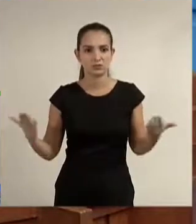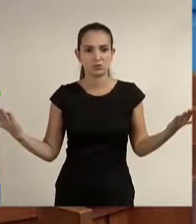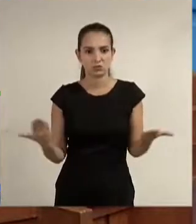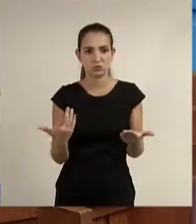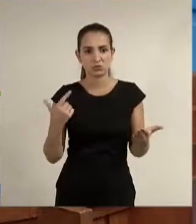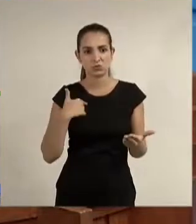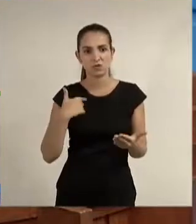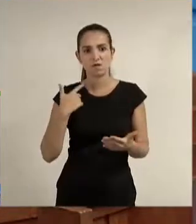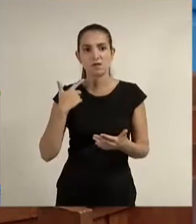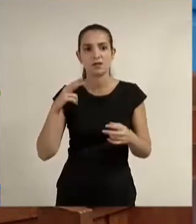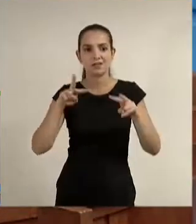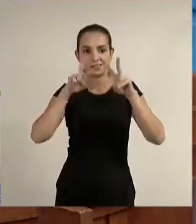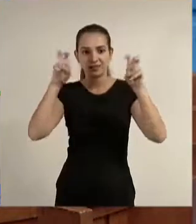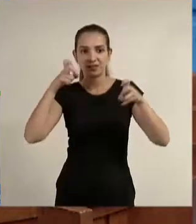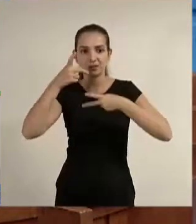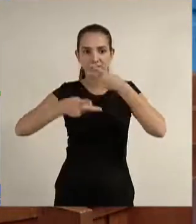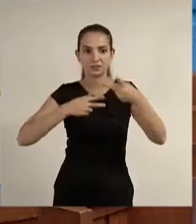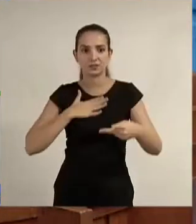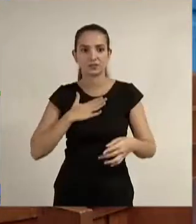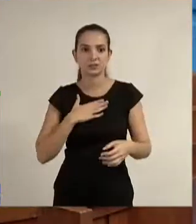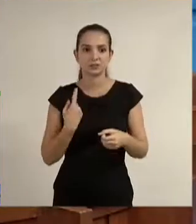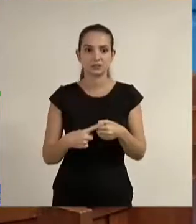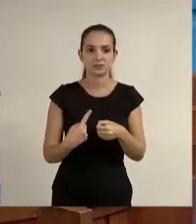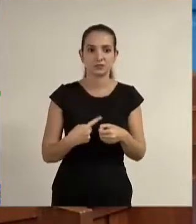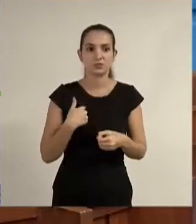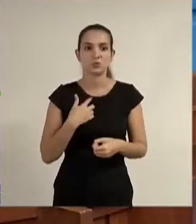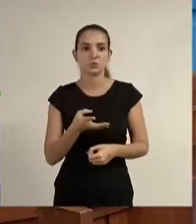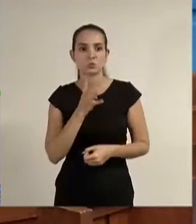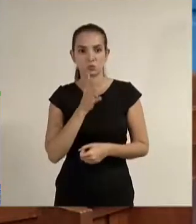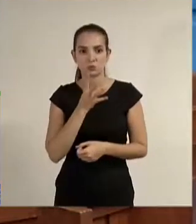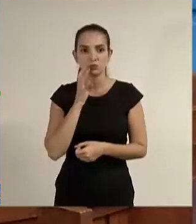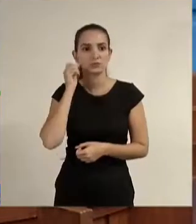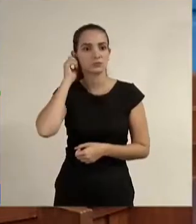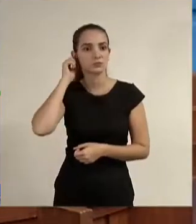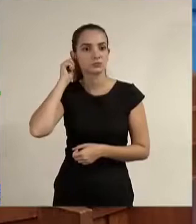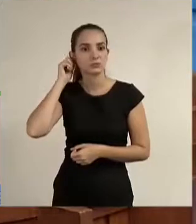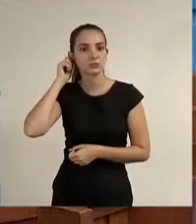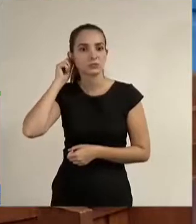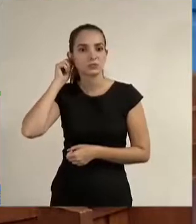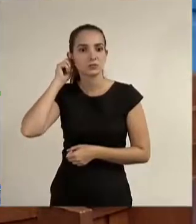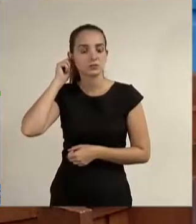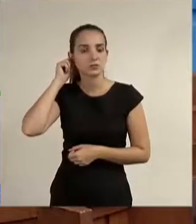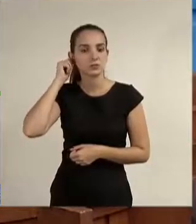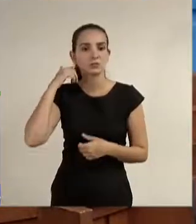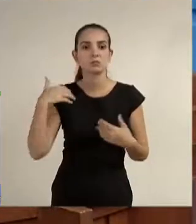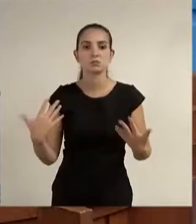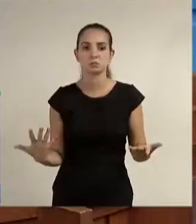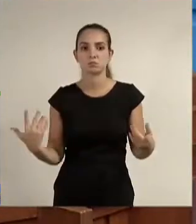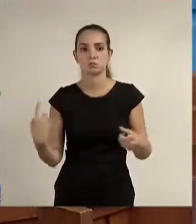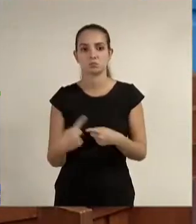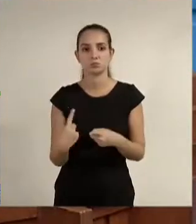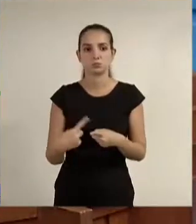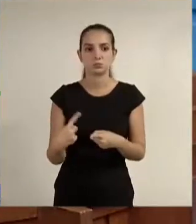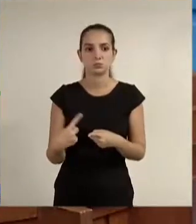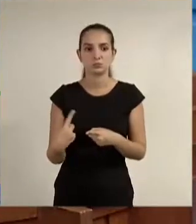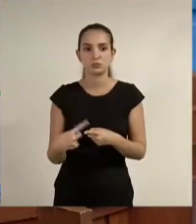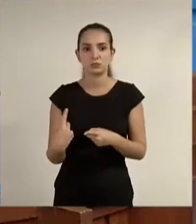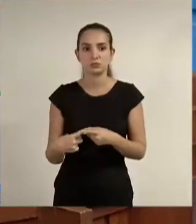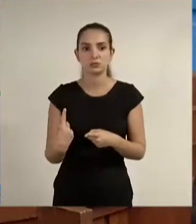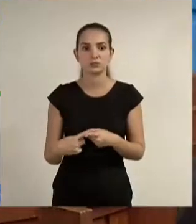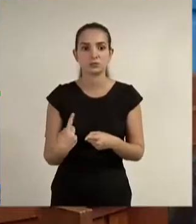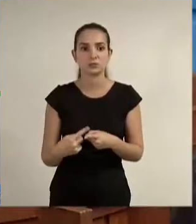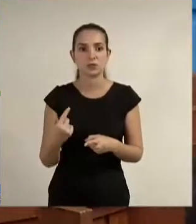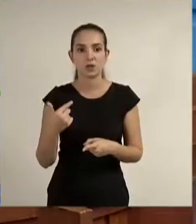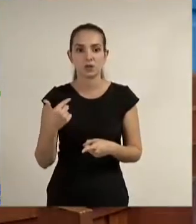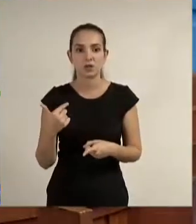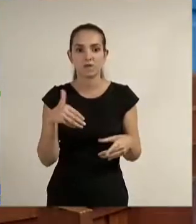falar desse assunto mais da minha cidade, que eu conheço de sobejo, porque eu